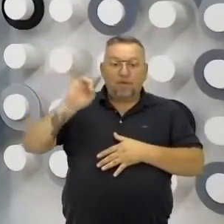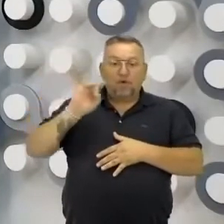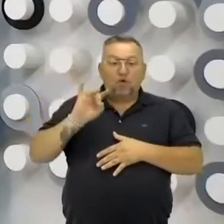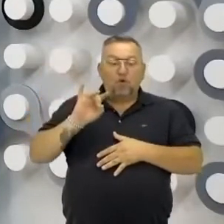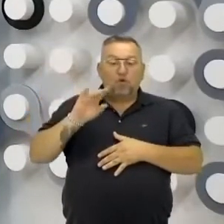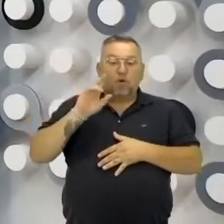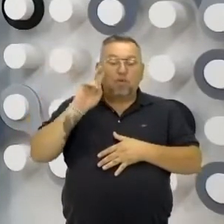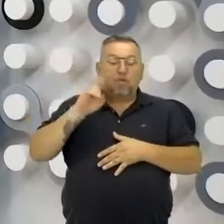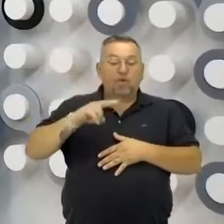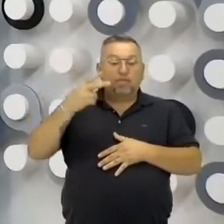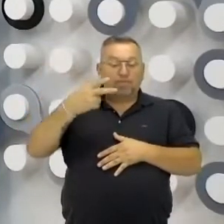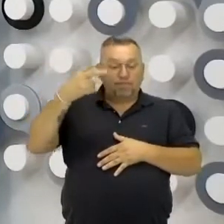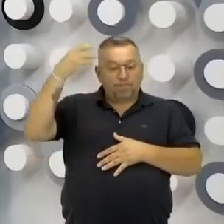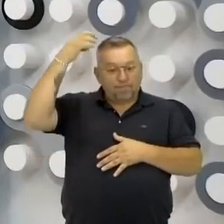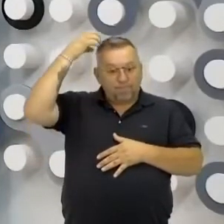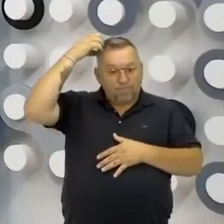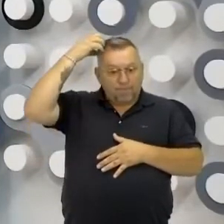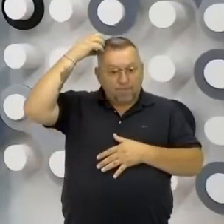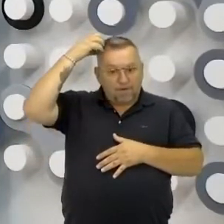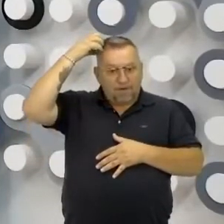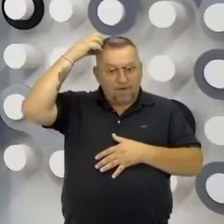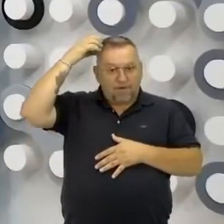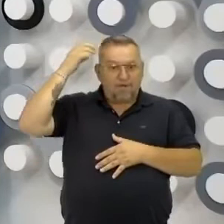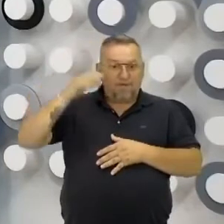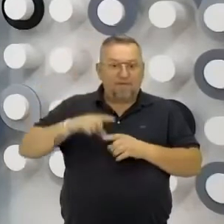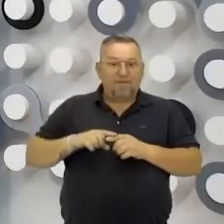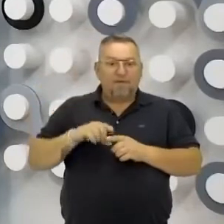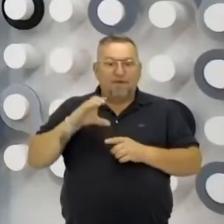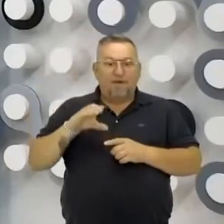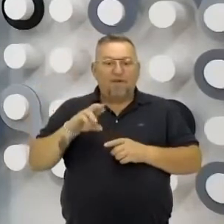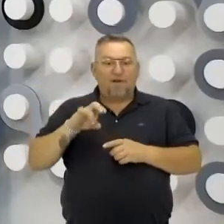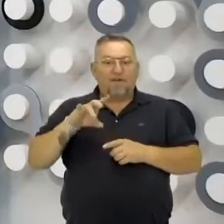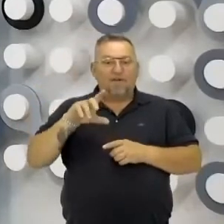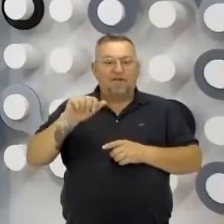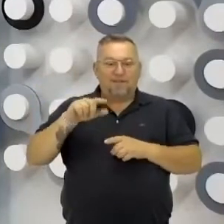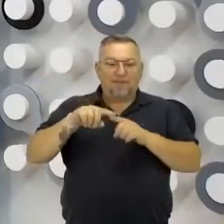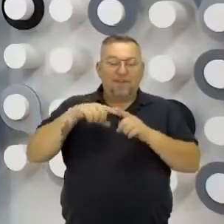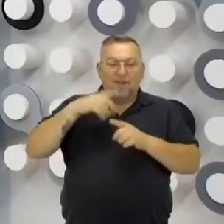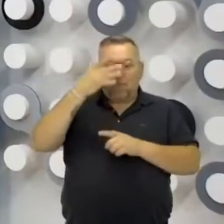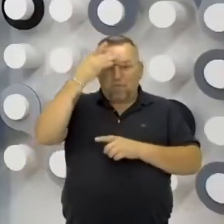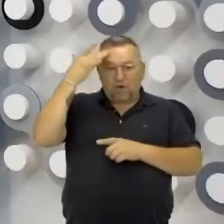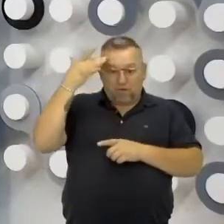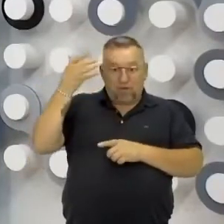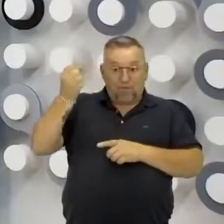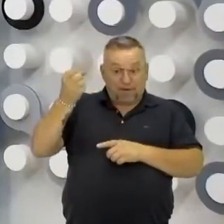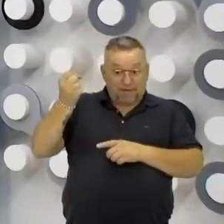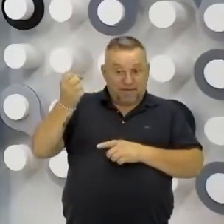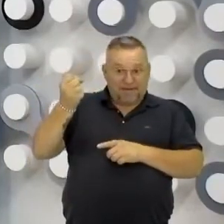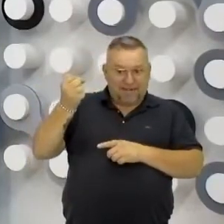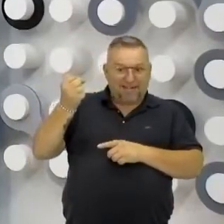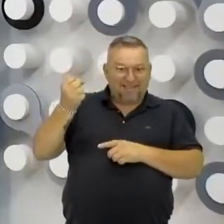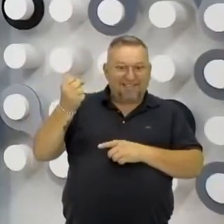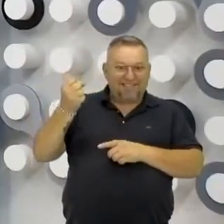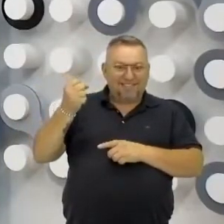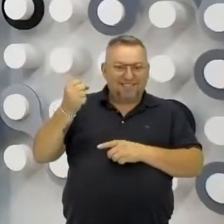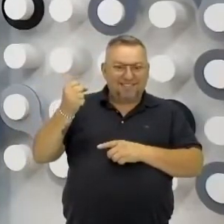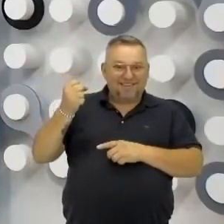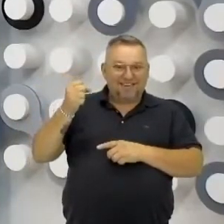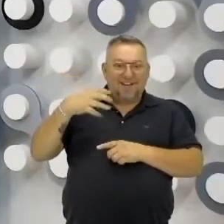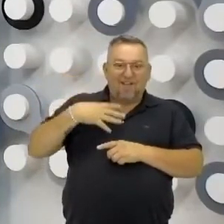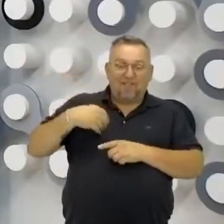podiam ser vice-reis. Os crioulos, que nós já falamos na outra aula, os crioulos, eles eram filhos